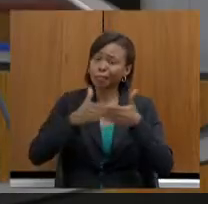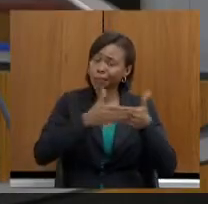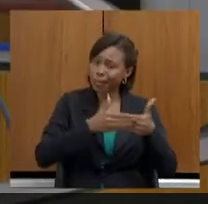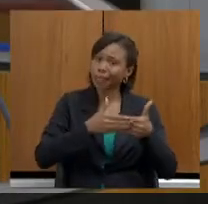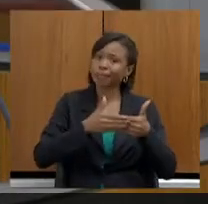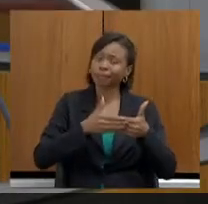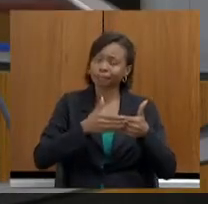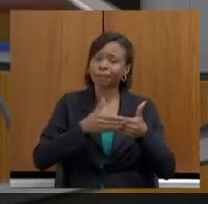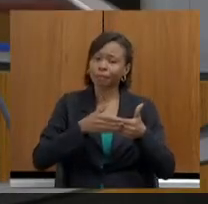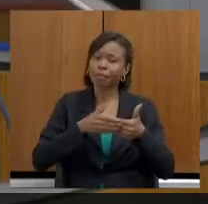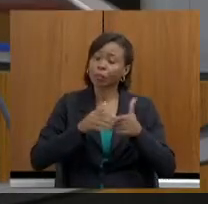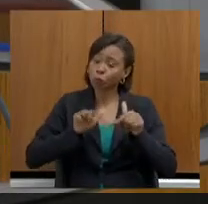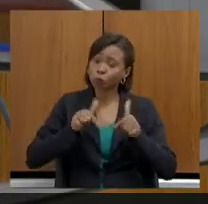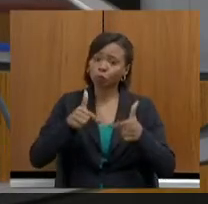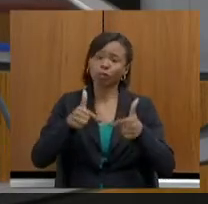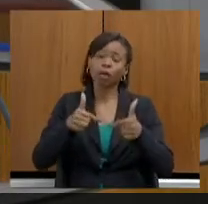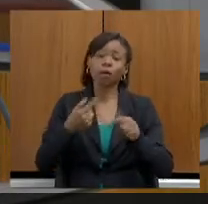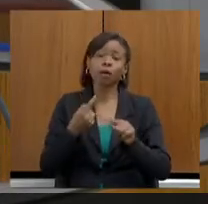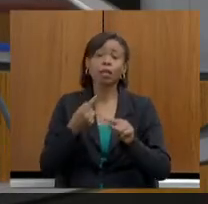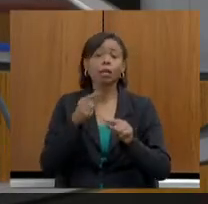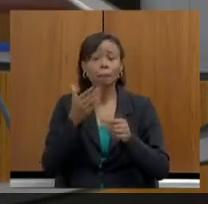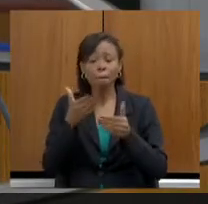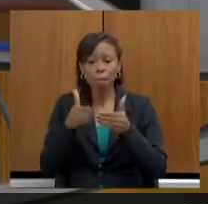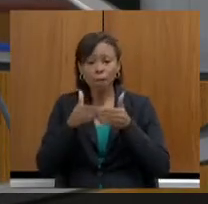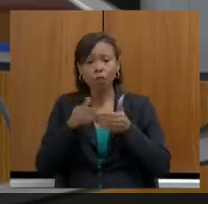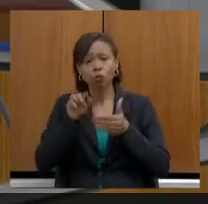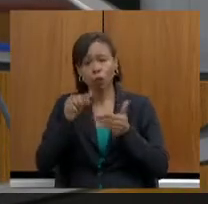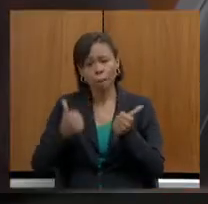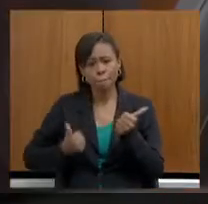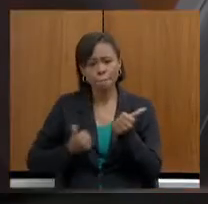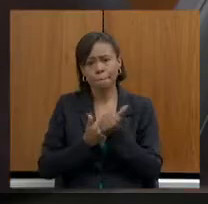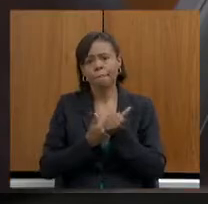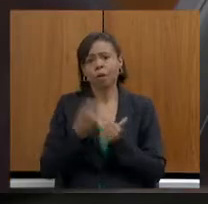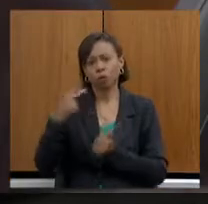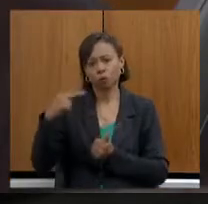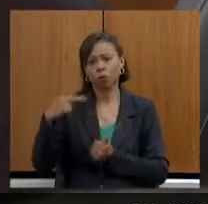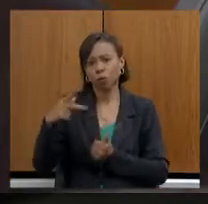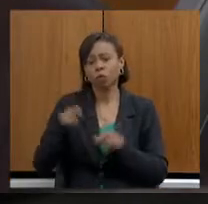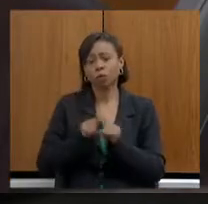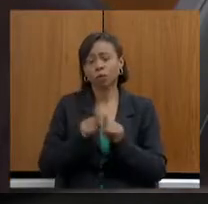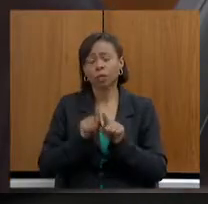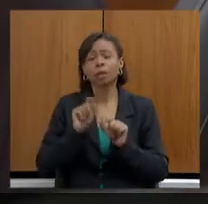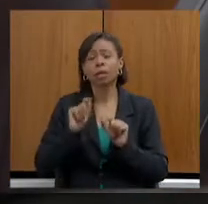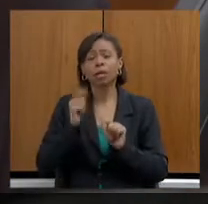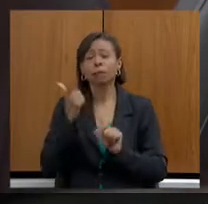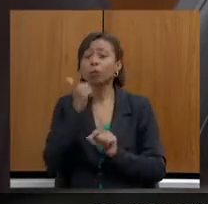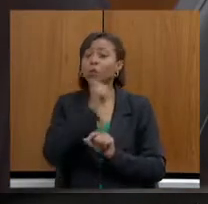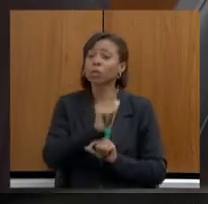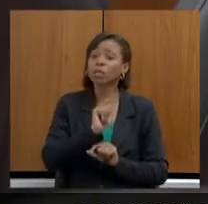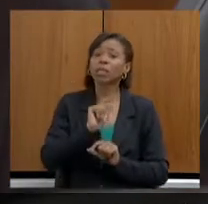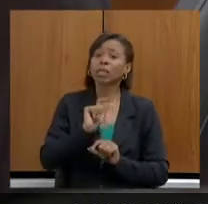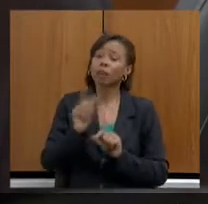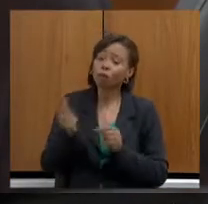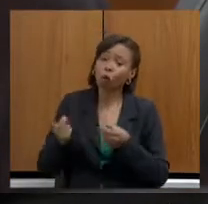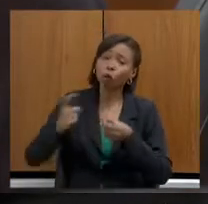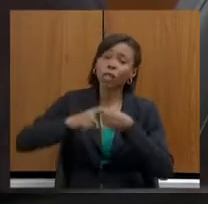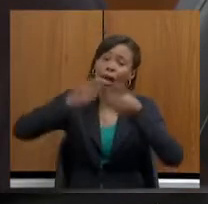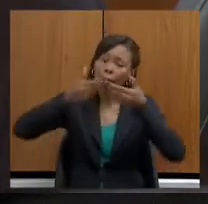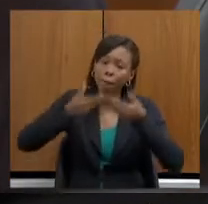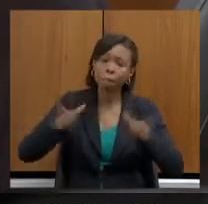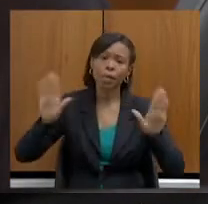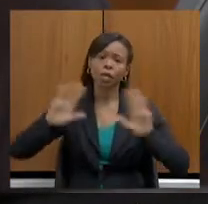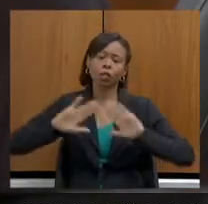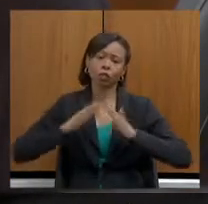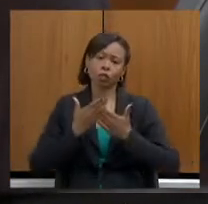estado é e peço é né o apoio do Senhor pessoal também para conseguir viabilizar é a reabertura das escolas